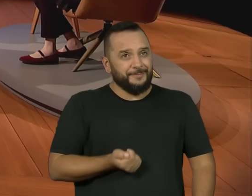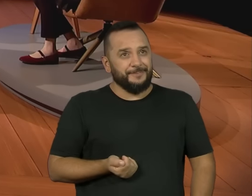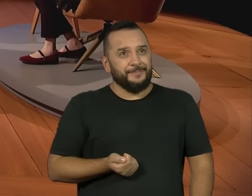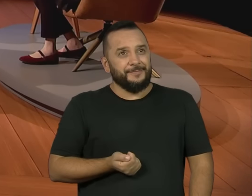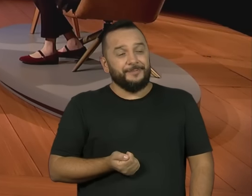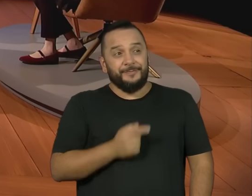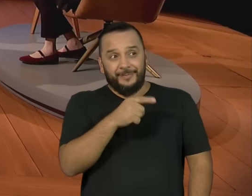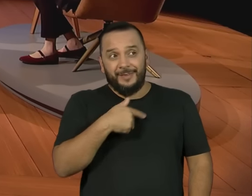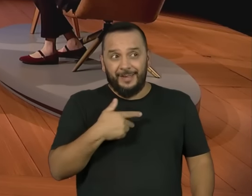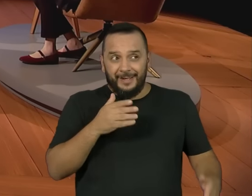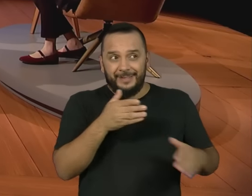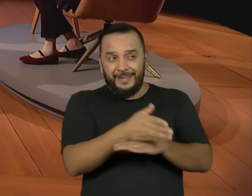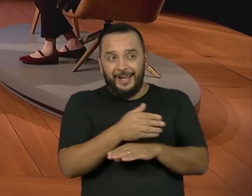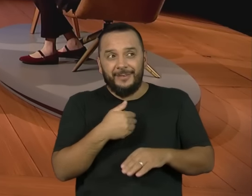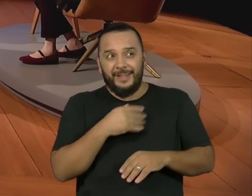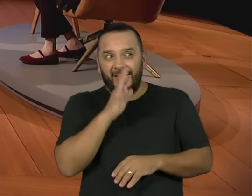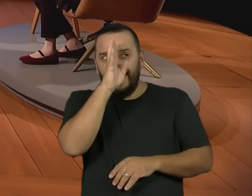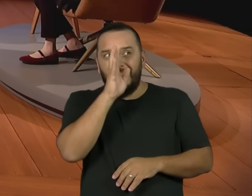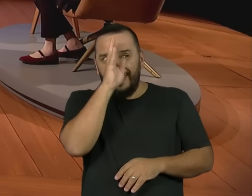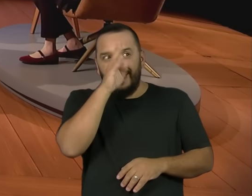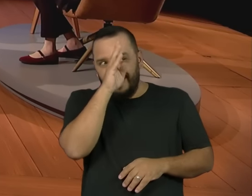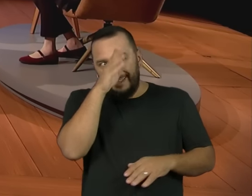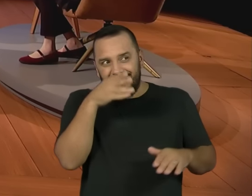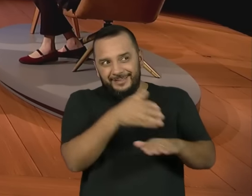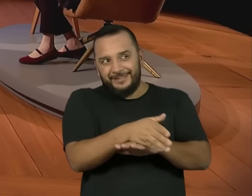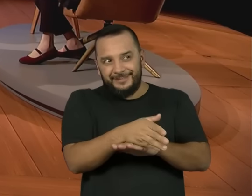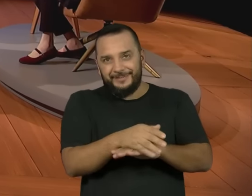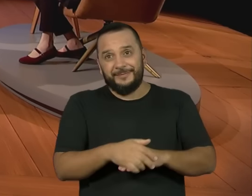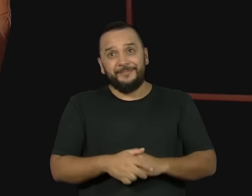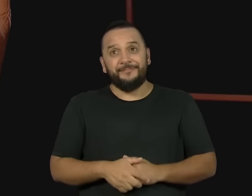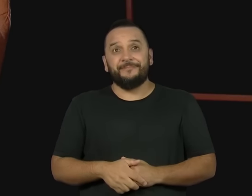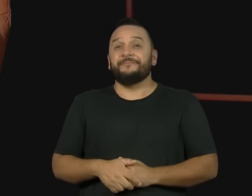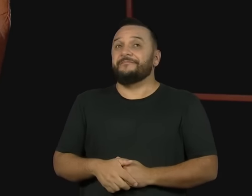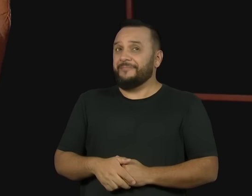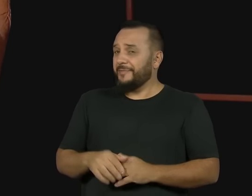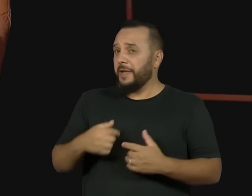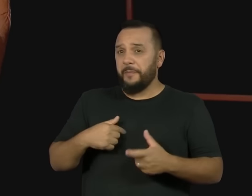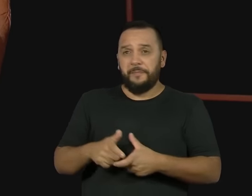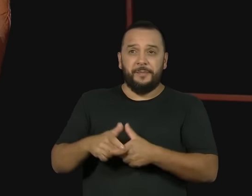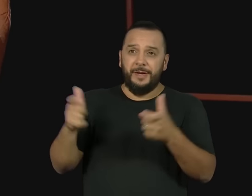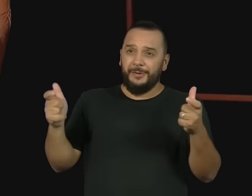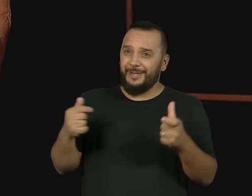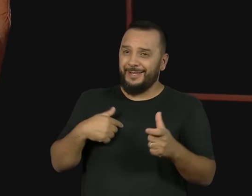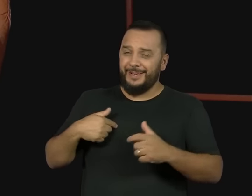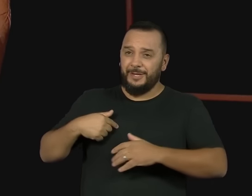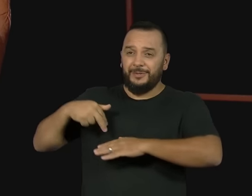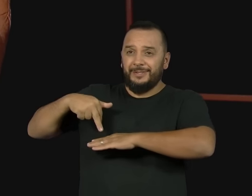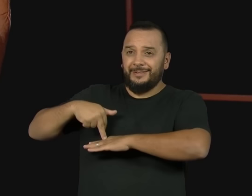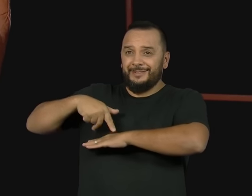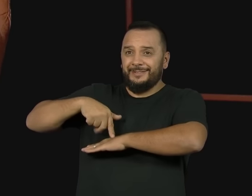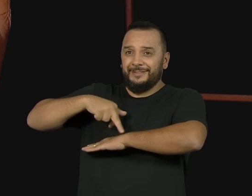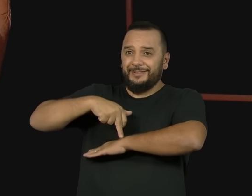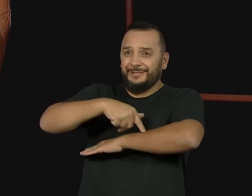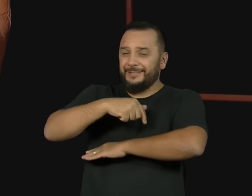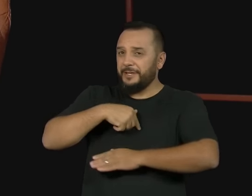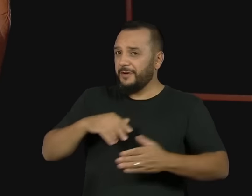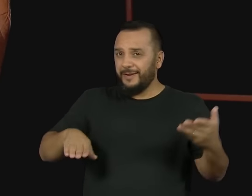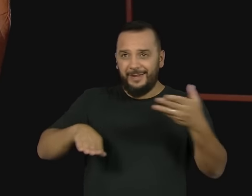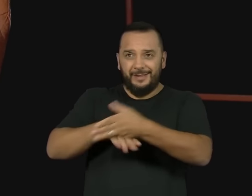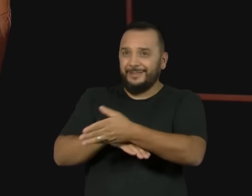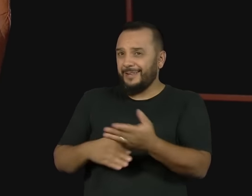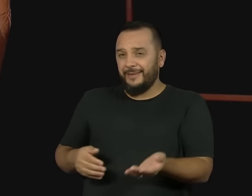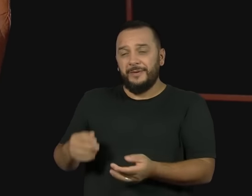Você entrava até de penetra, né? Não era? Bom, a maioria das vezes, quer dizer... Não, porque, sério, a gente não era